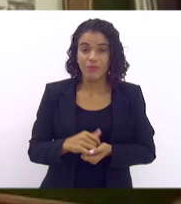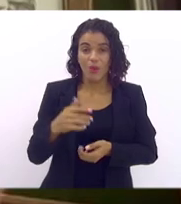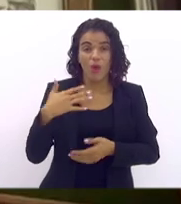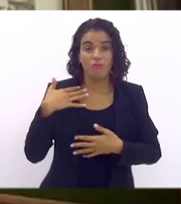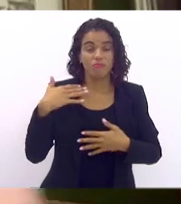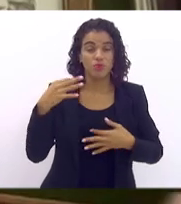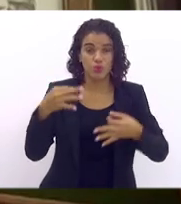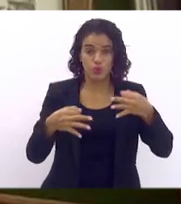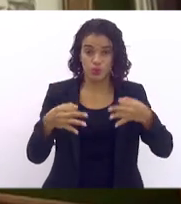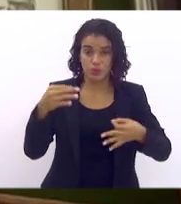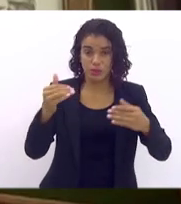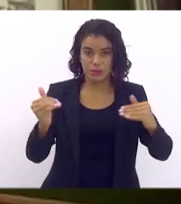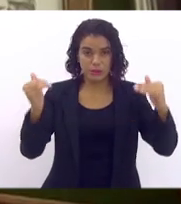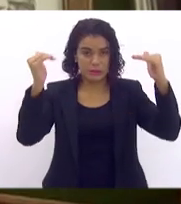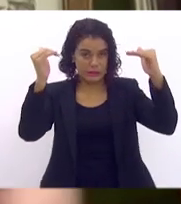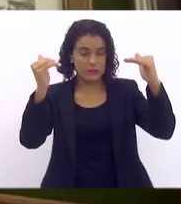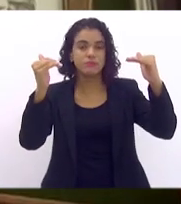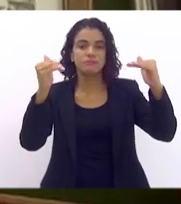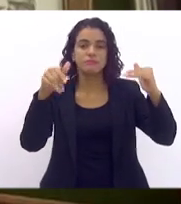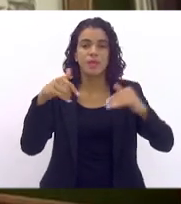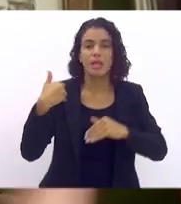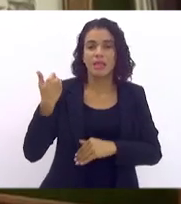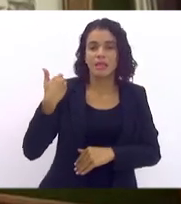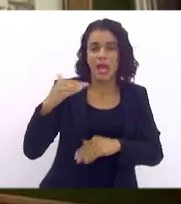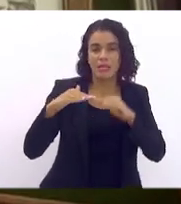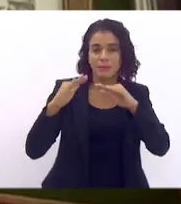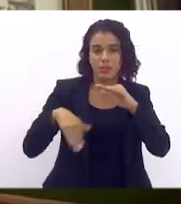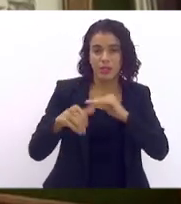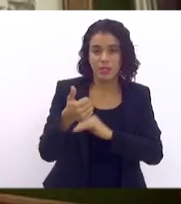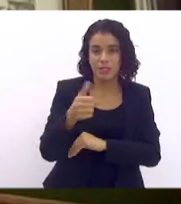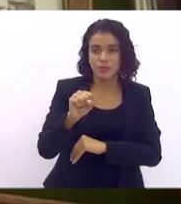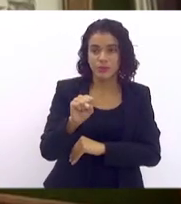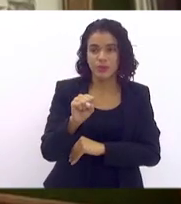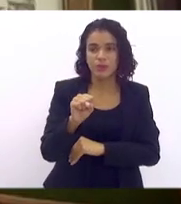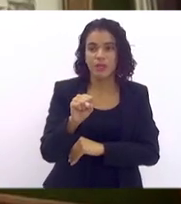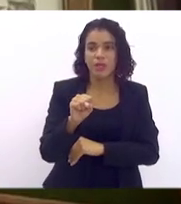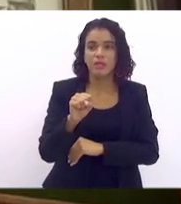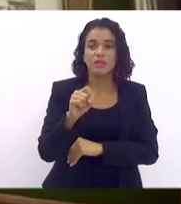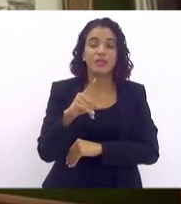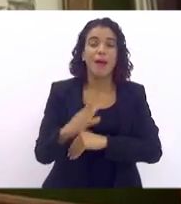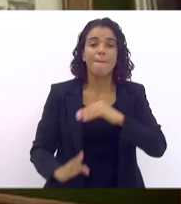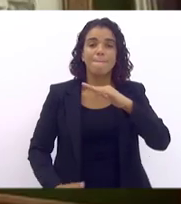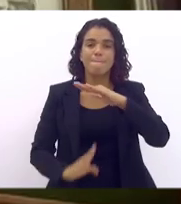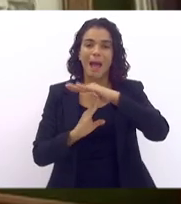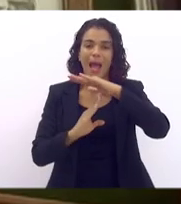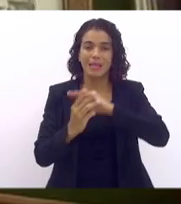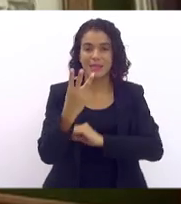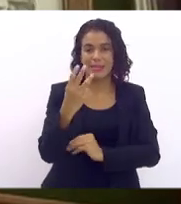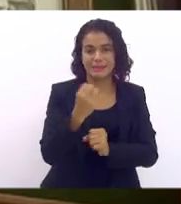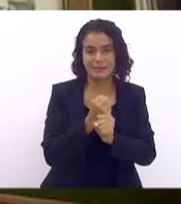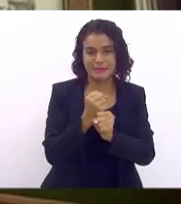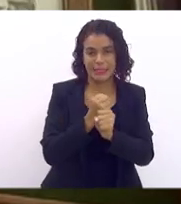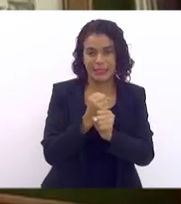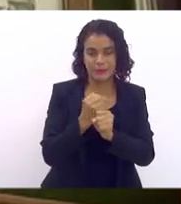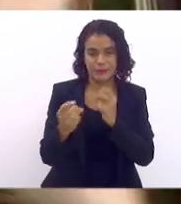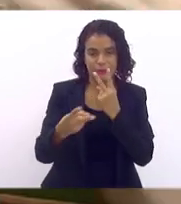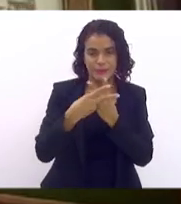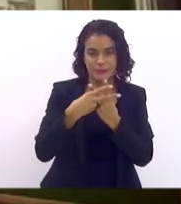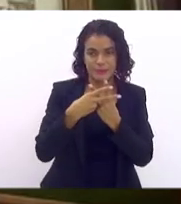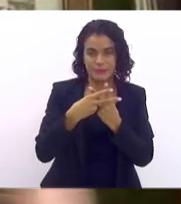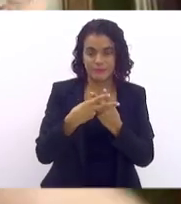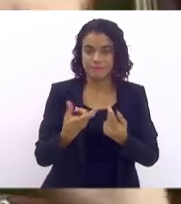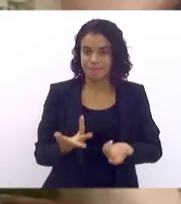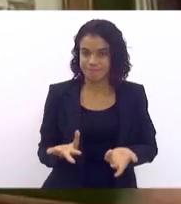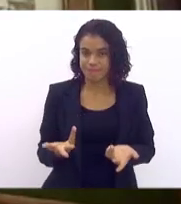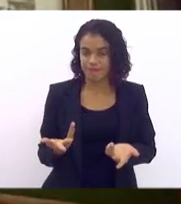juízes, para os menores de 18 anos, ele está aplicando a pena máxima, que é essa pena de 3 anos, né? E sabe-se lá